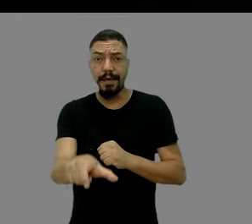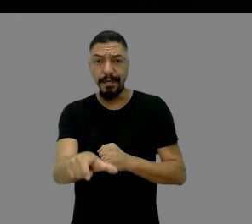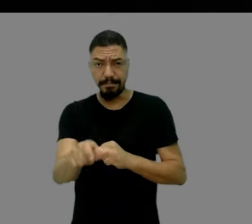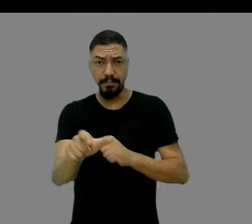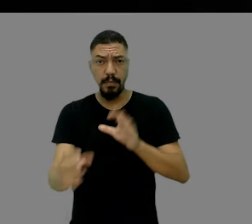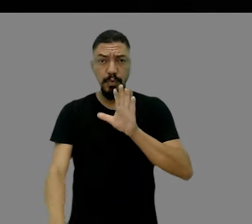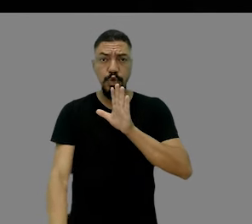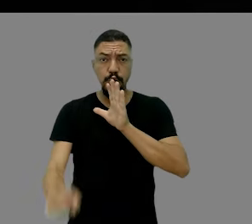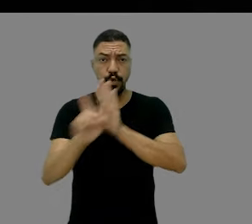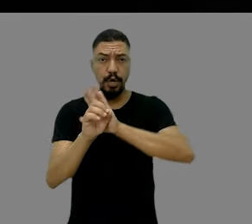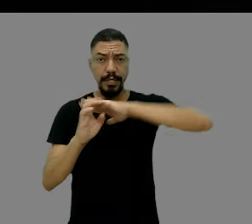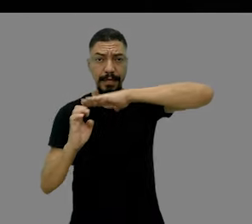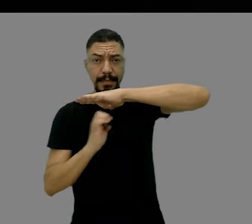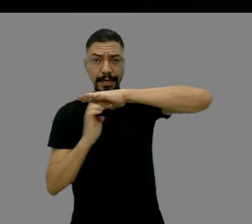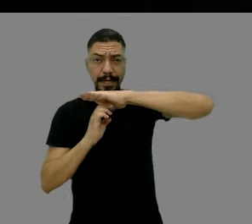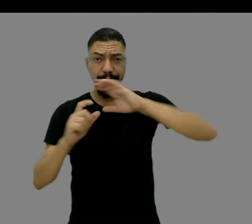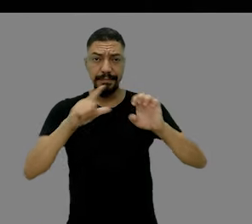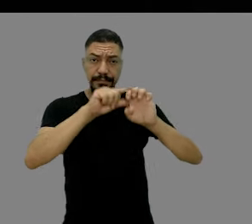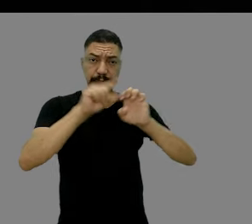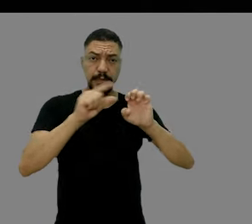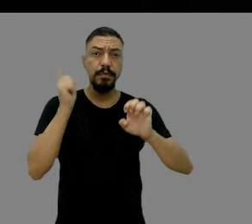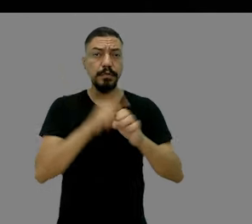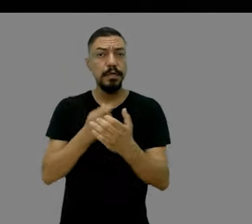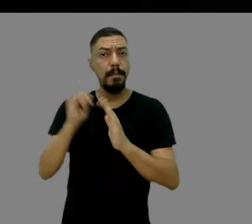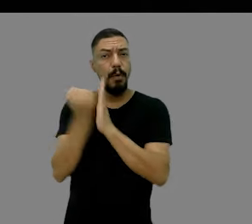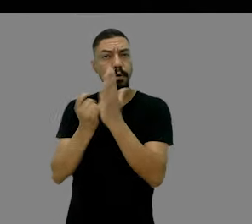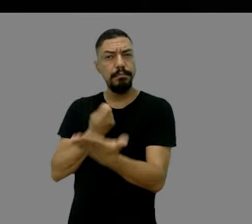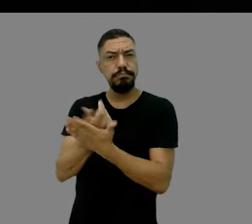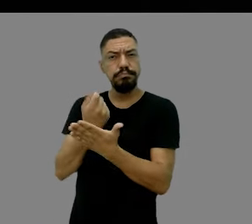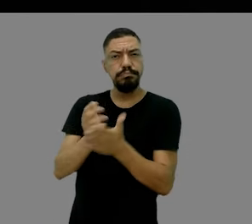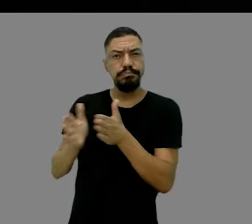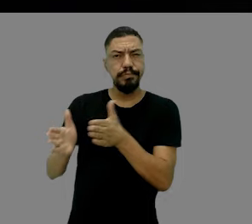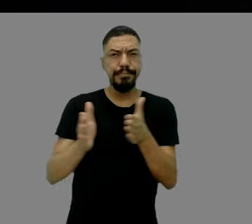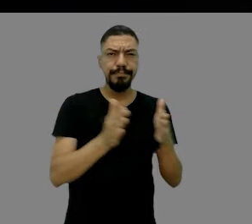que é o que você é, esteja em dia com seus impostos.